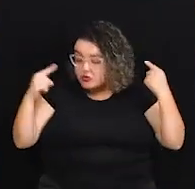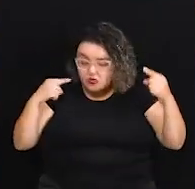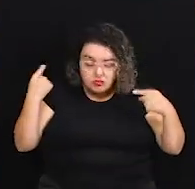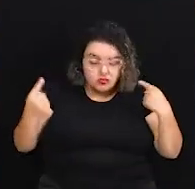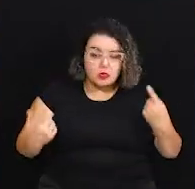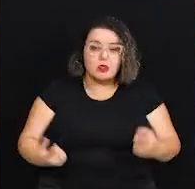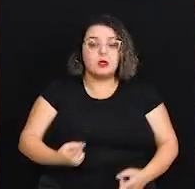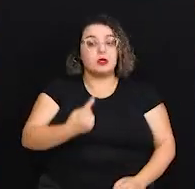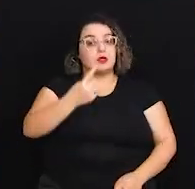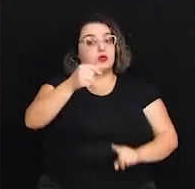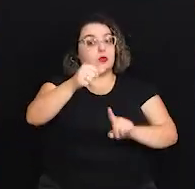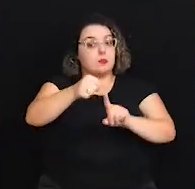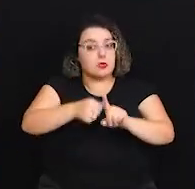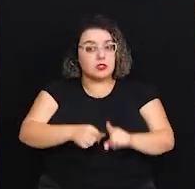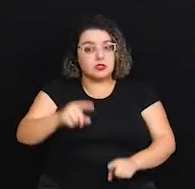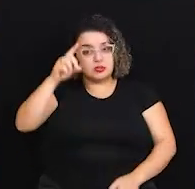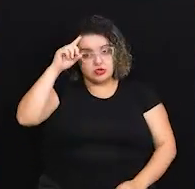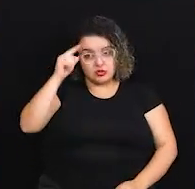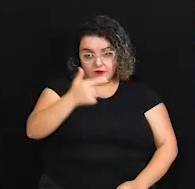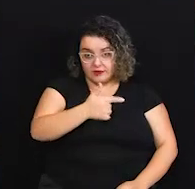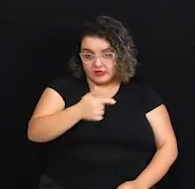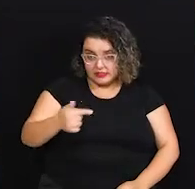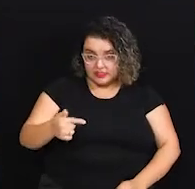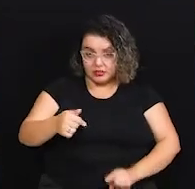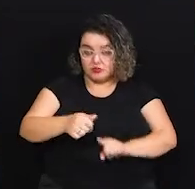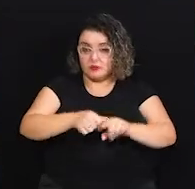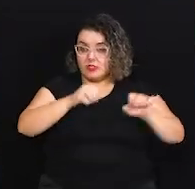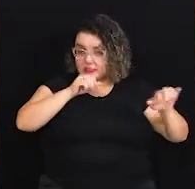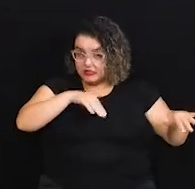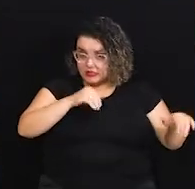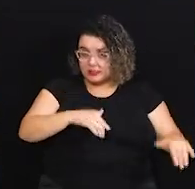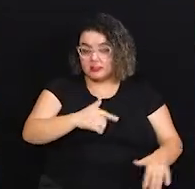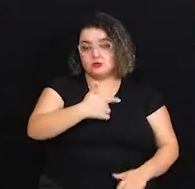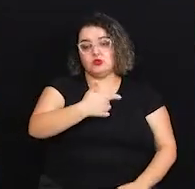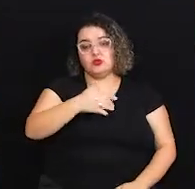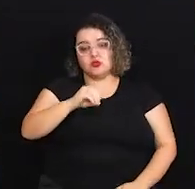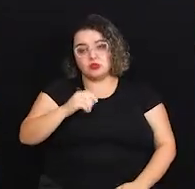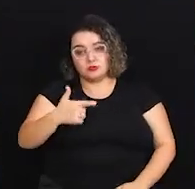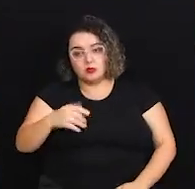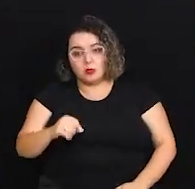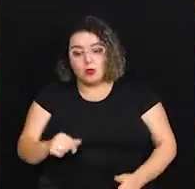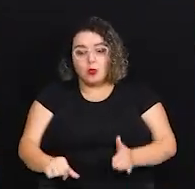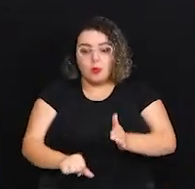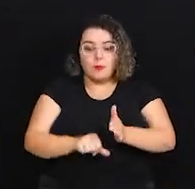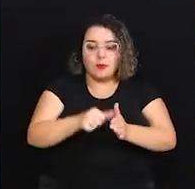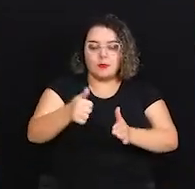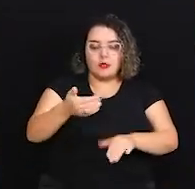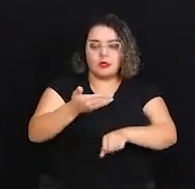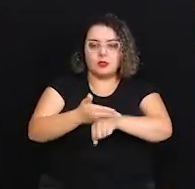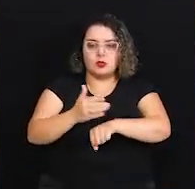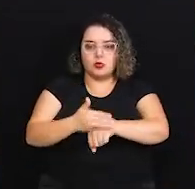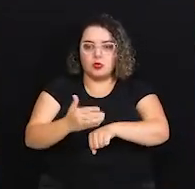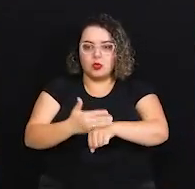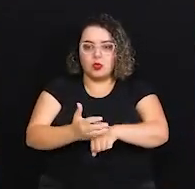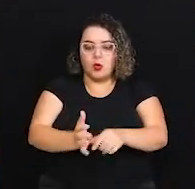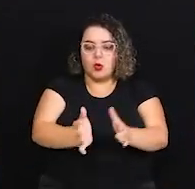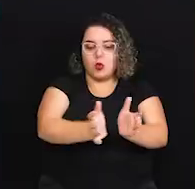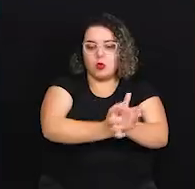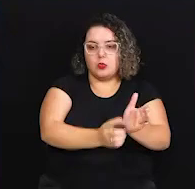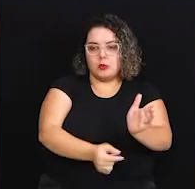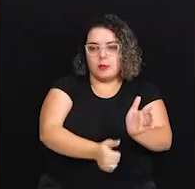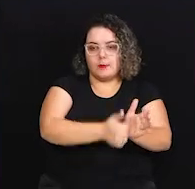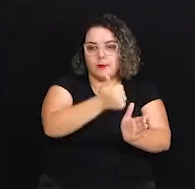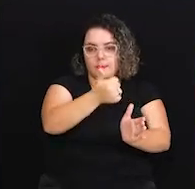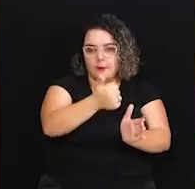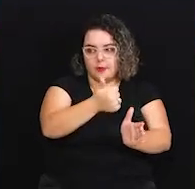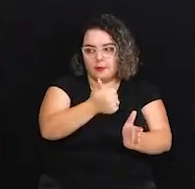né, no dia 27 de setembro de 2020, a gente iniciou o primeiro treinamento, o módulo 1 da primeira turma. De